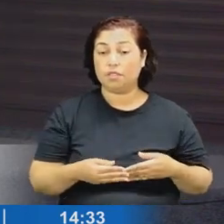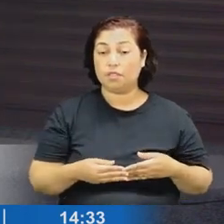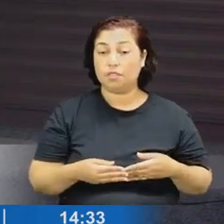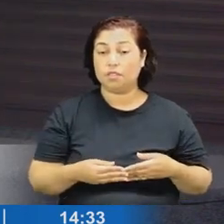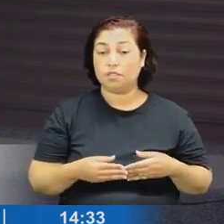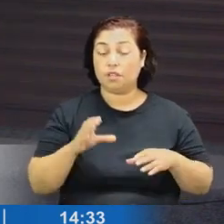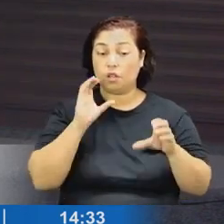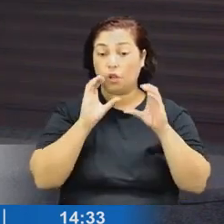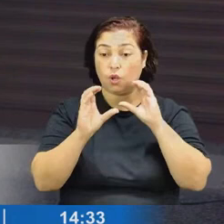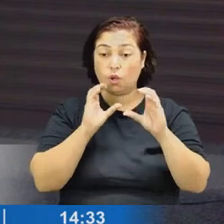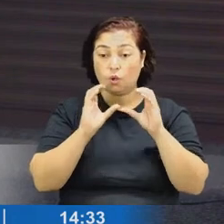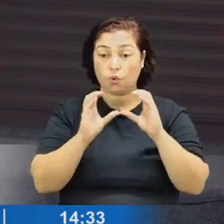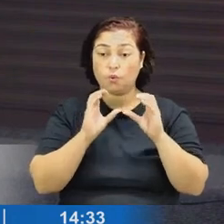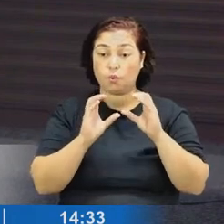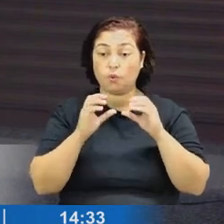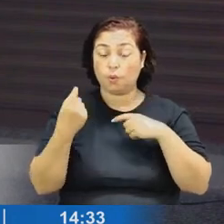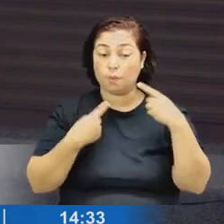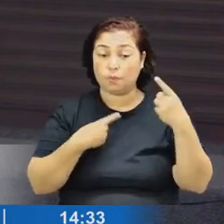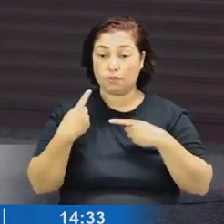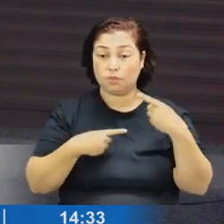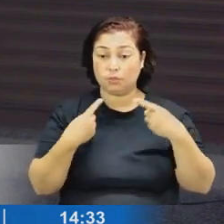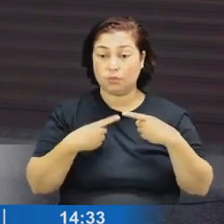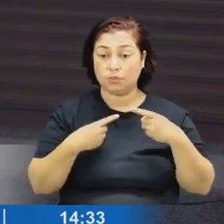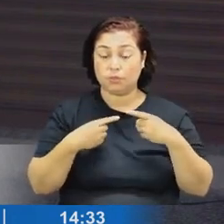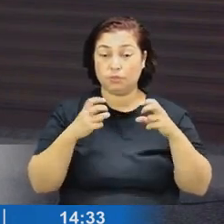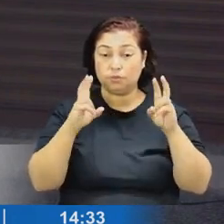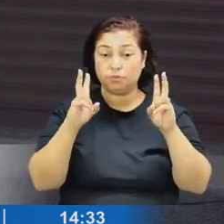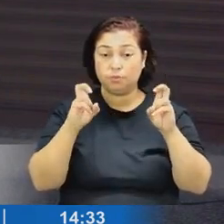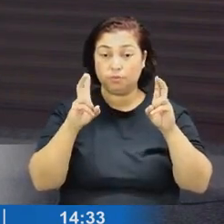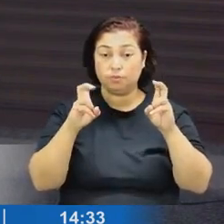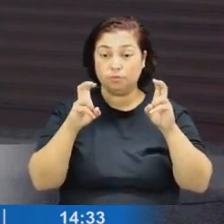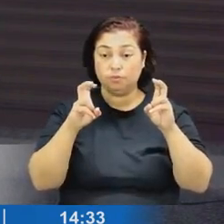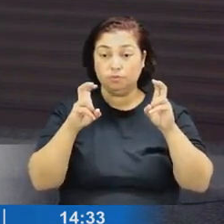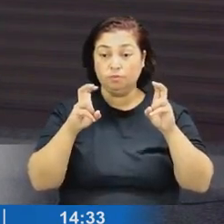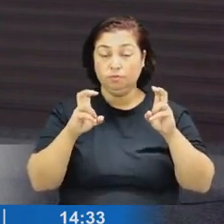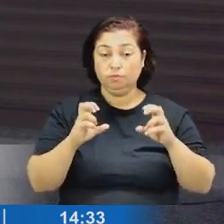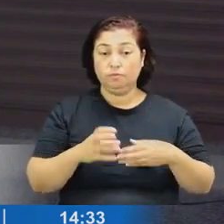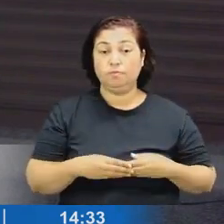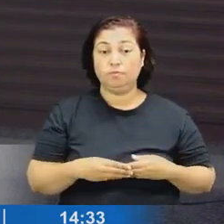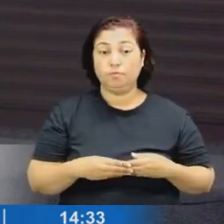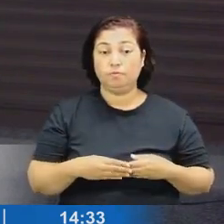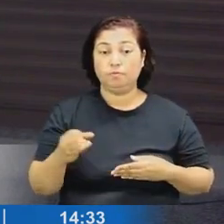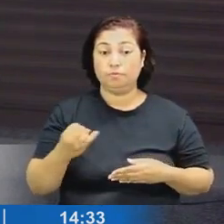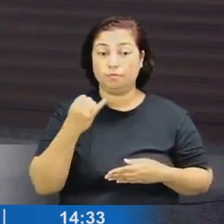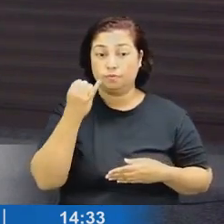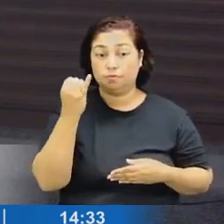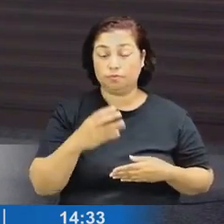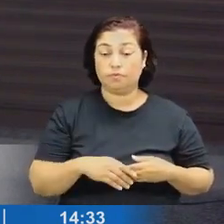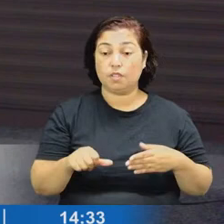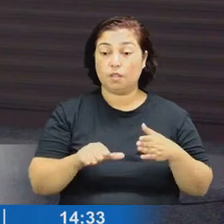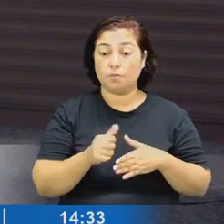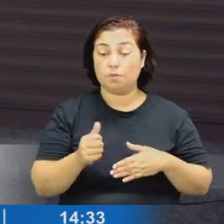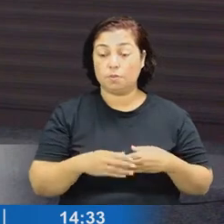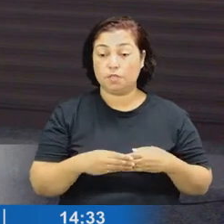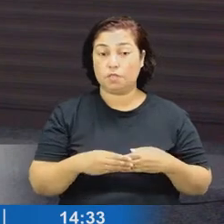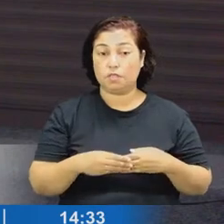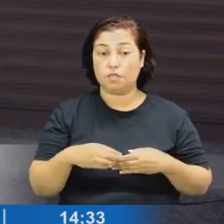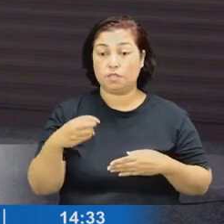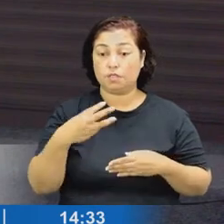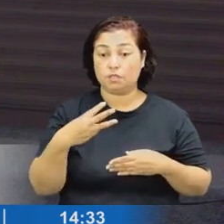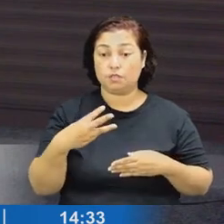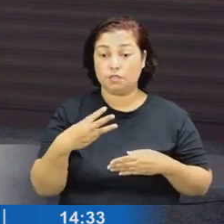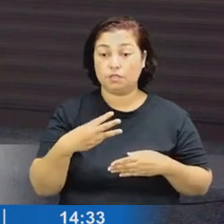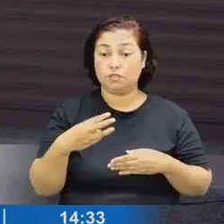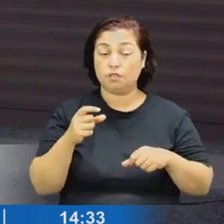comunicação política é um assunto complexo fala para nossa quanto tempo foi a primeira três